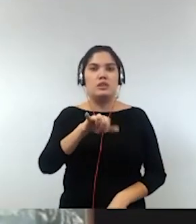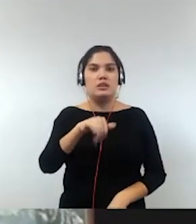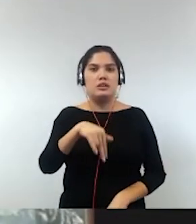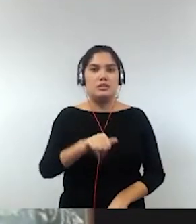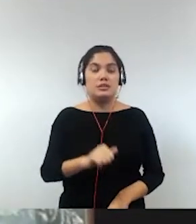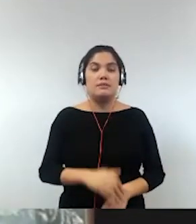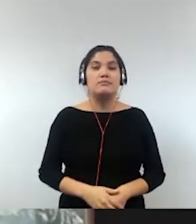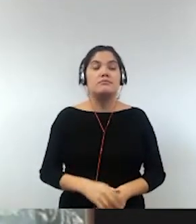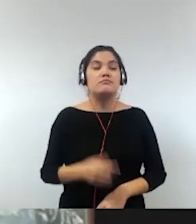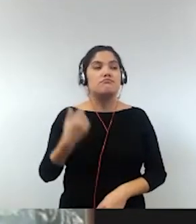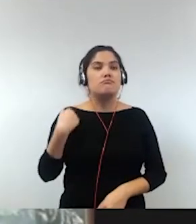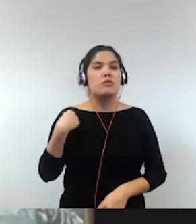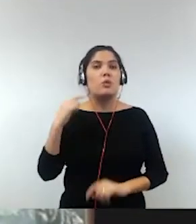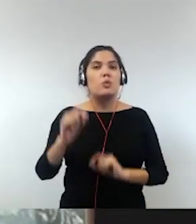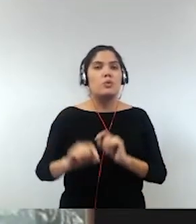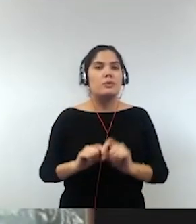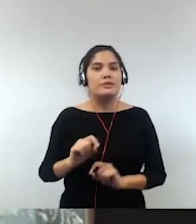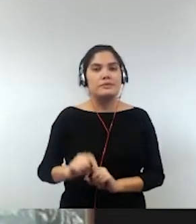vou, obviamente,